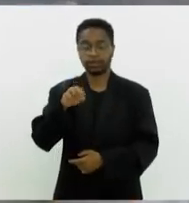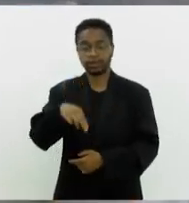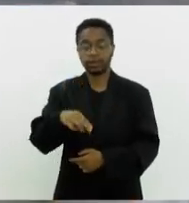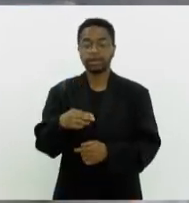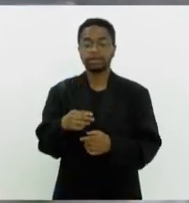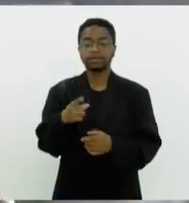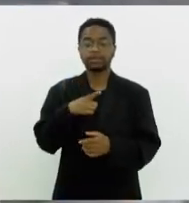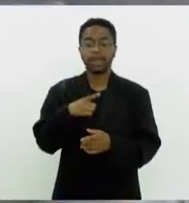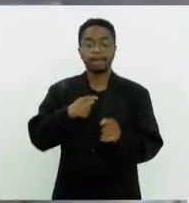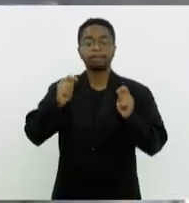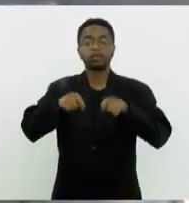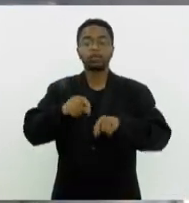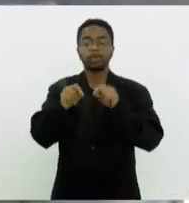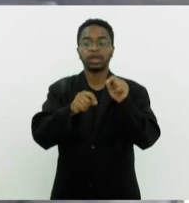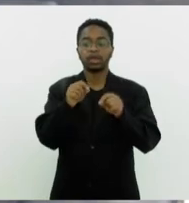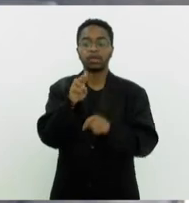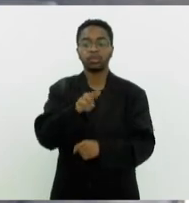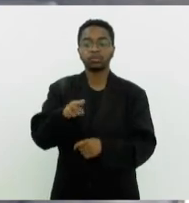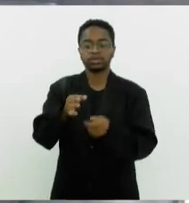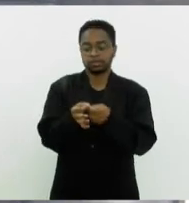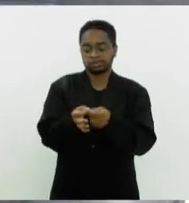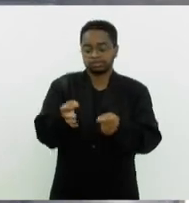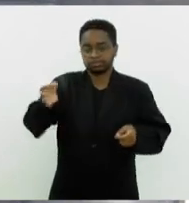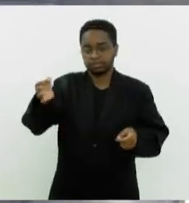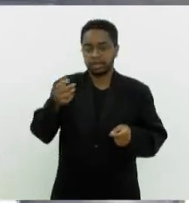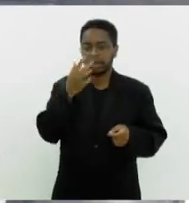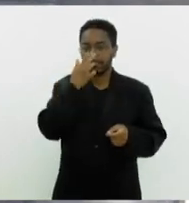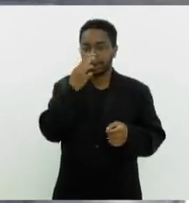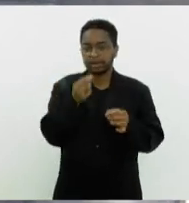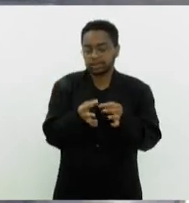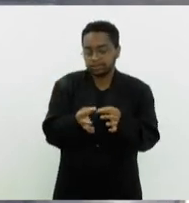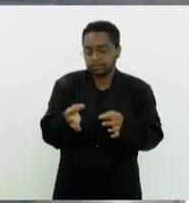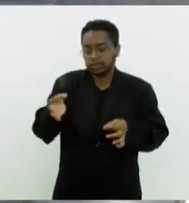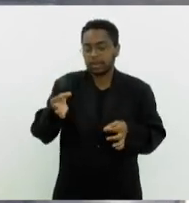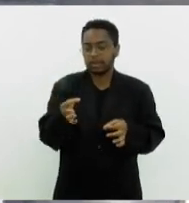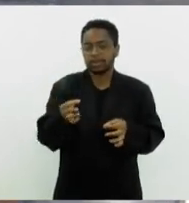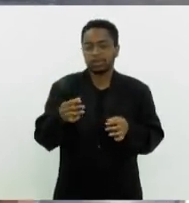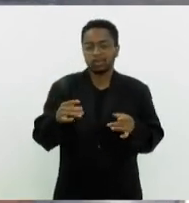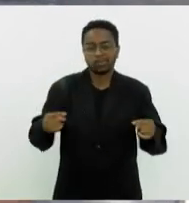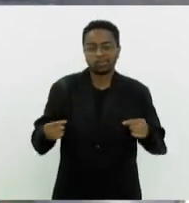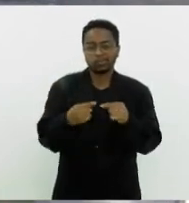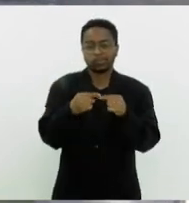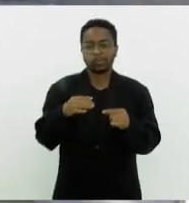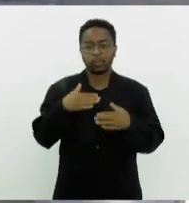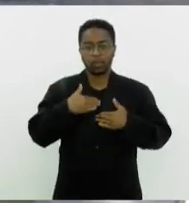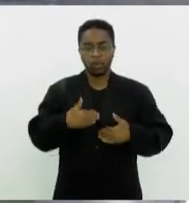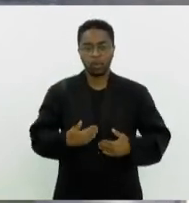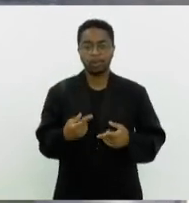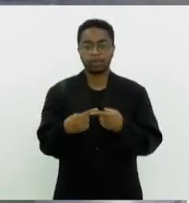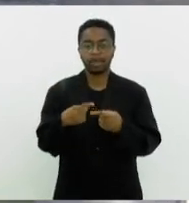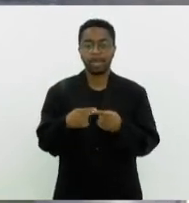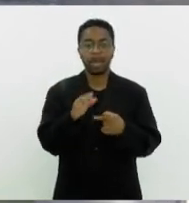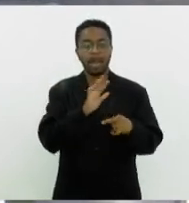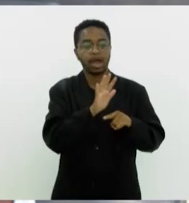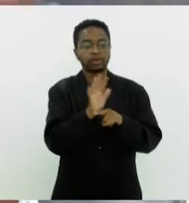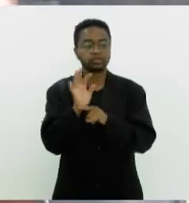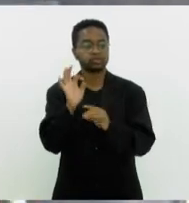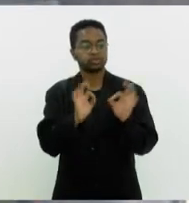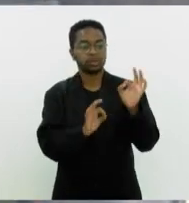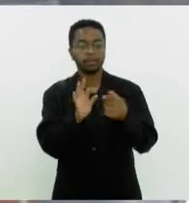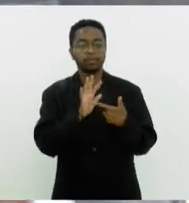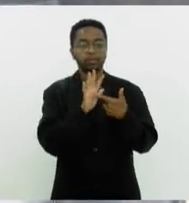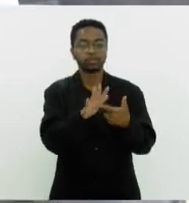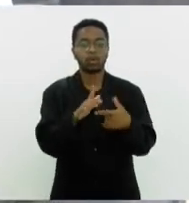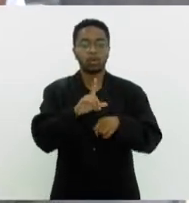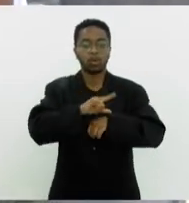do maestro estar com a batuta, que a gente considera uma extensão do corpo, né? Ela ajuda ao maestro a articular, a dar as